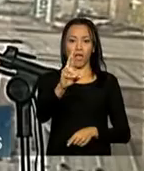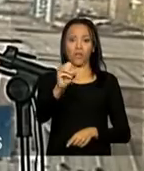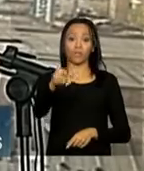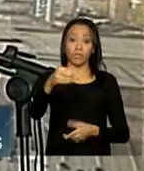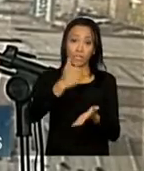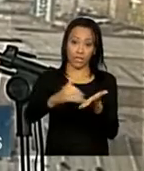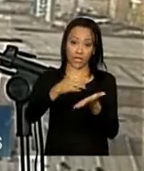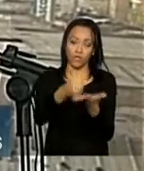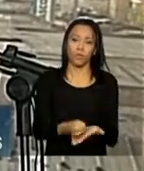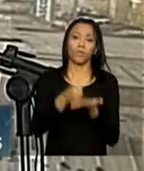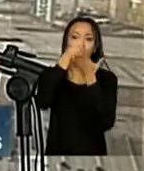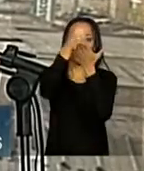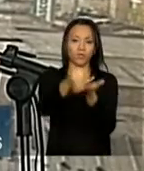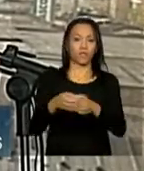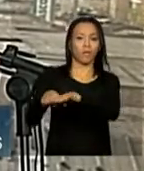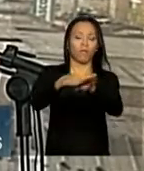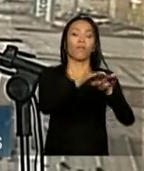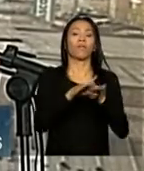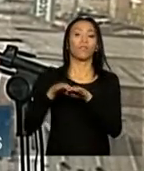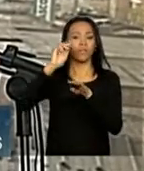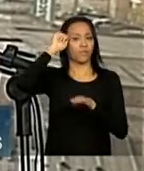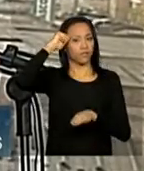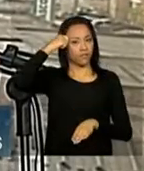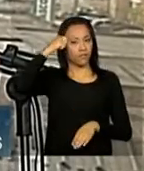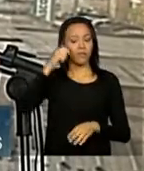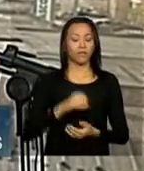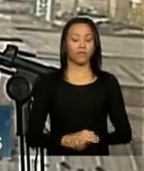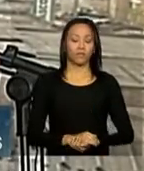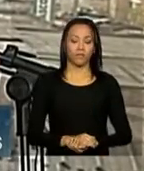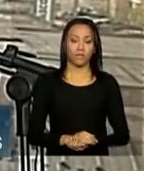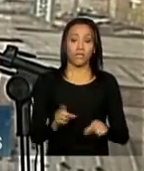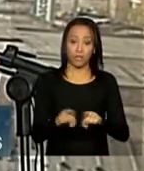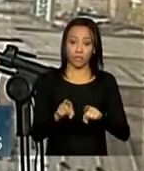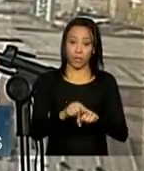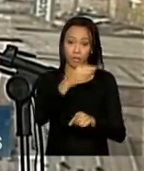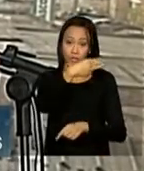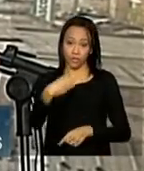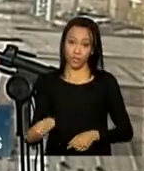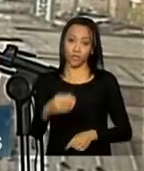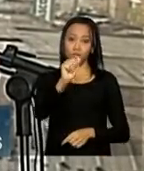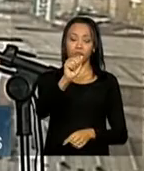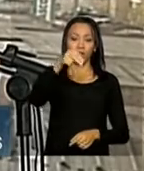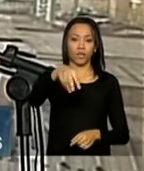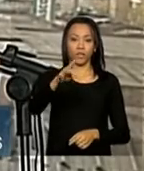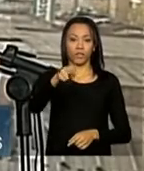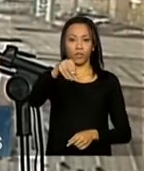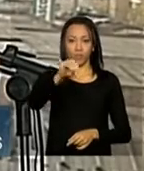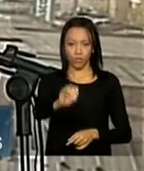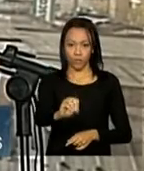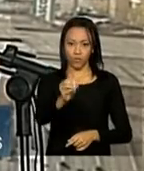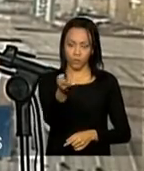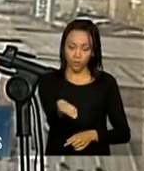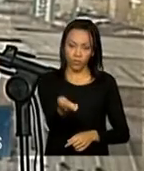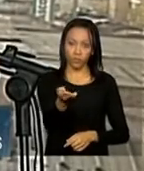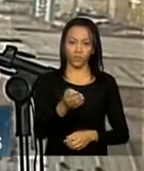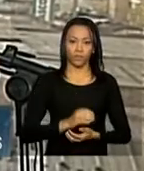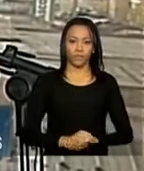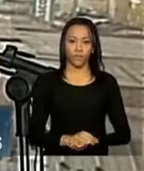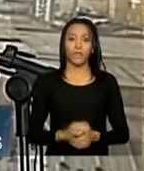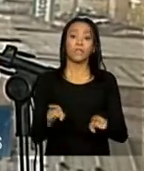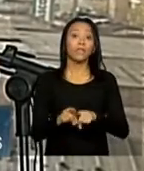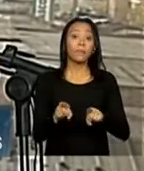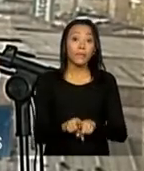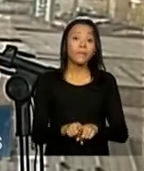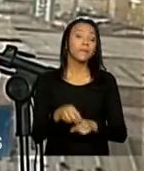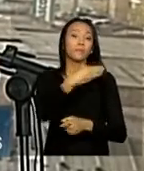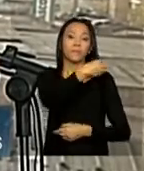de Promoção da Igualdade Racial, ministro Antônio Henrique Pinheiro Silveira, ministro